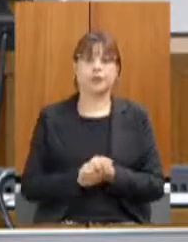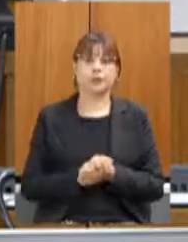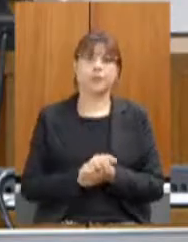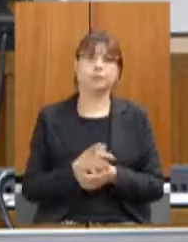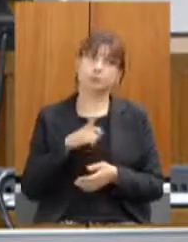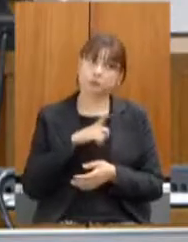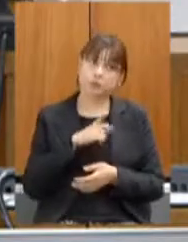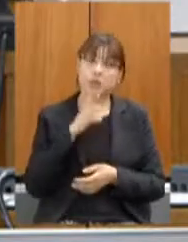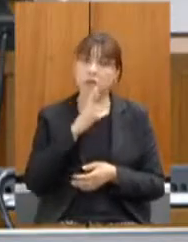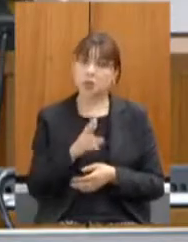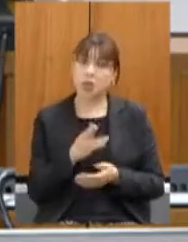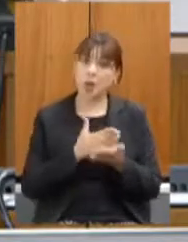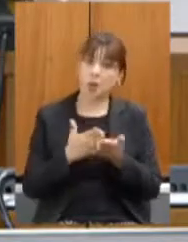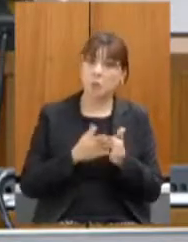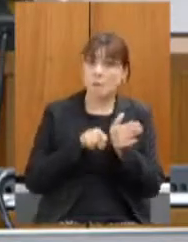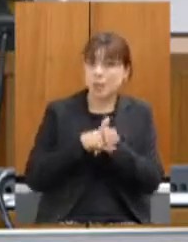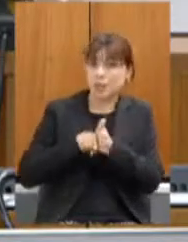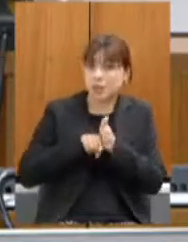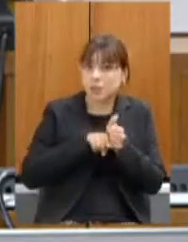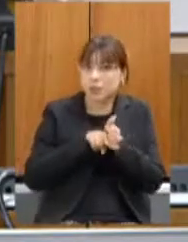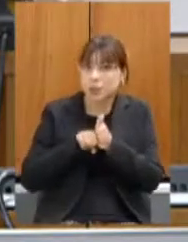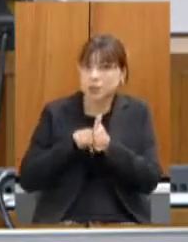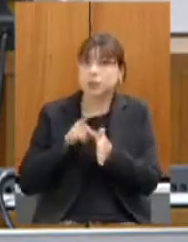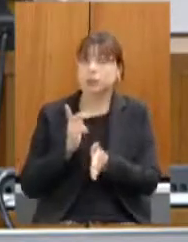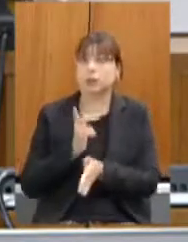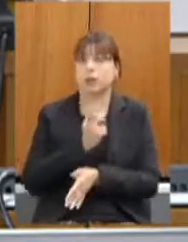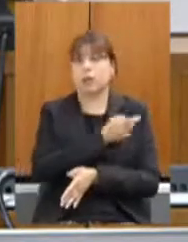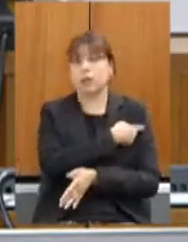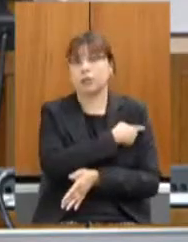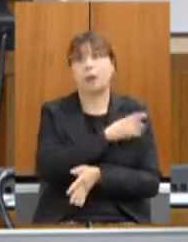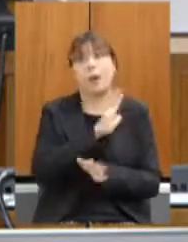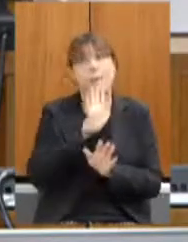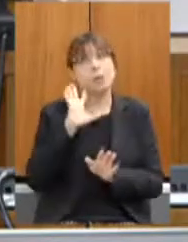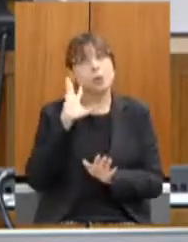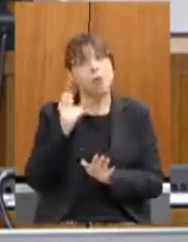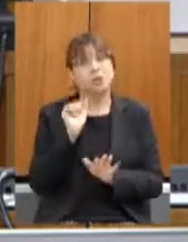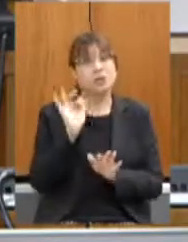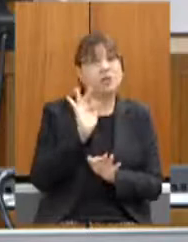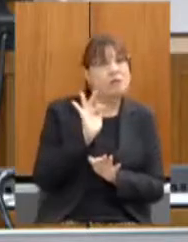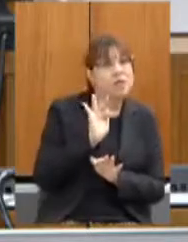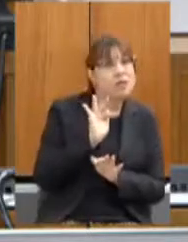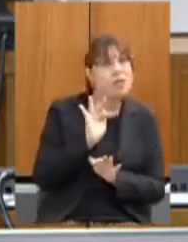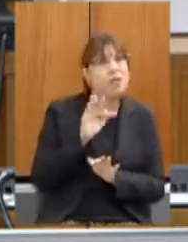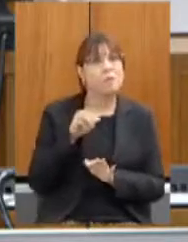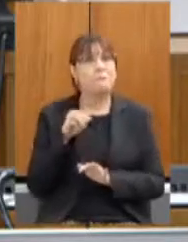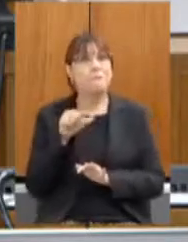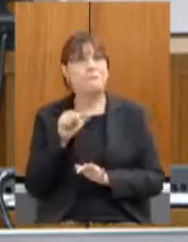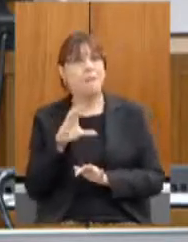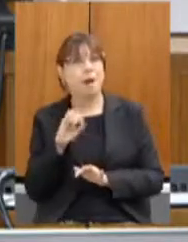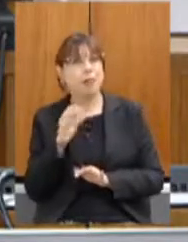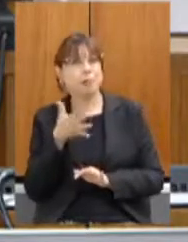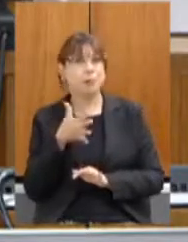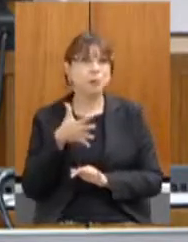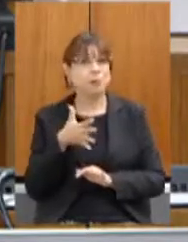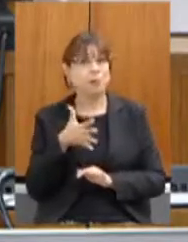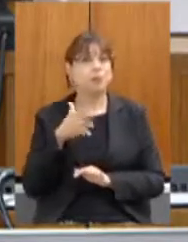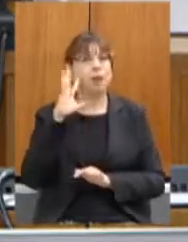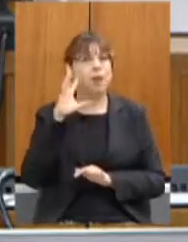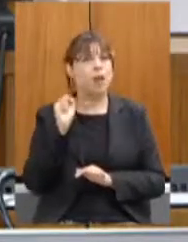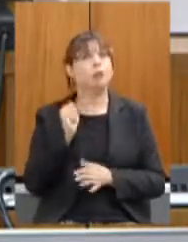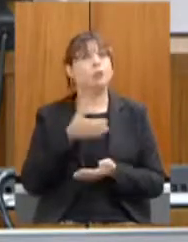bons resultados então eu acredito que entre fevereiro e março Nossa tenhamos vacina para